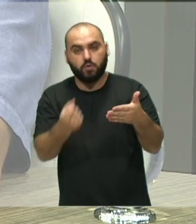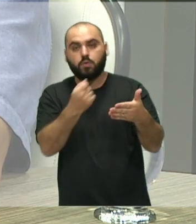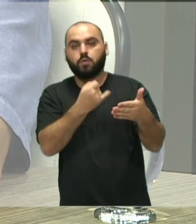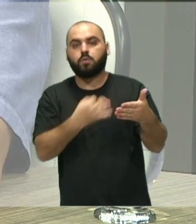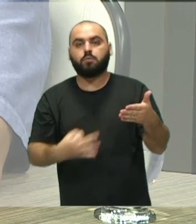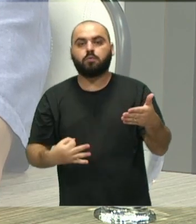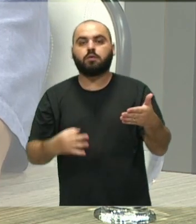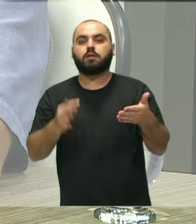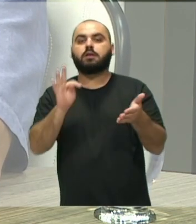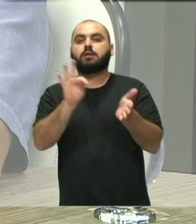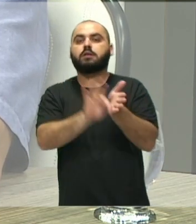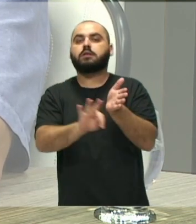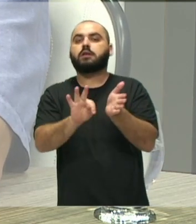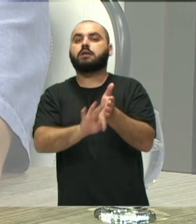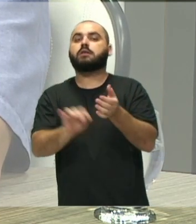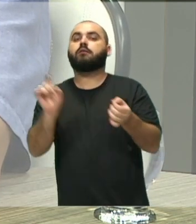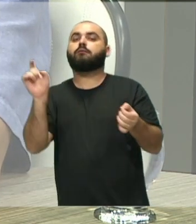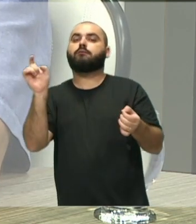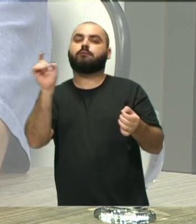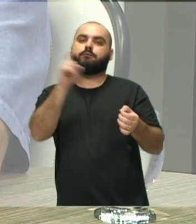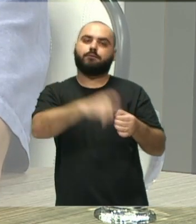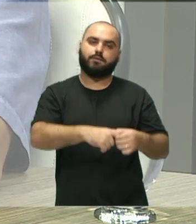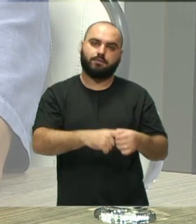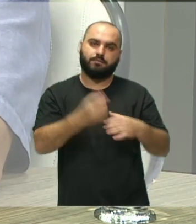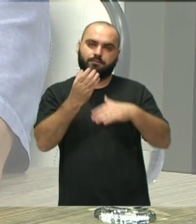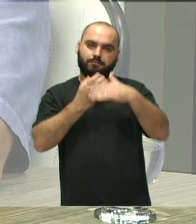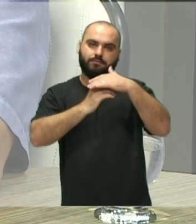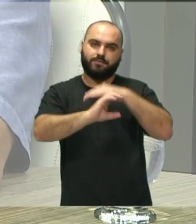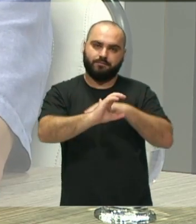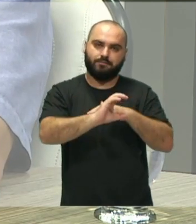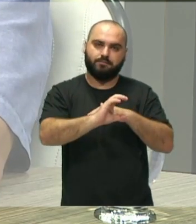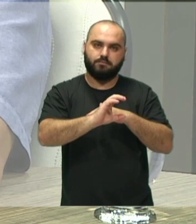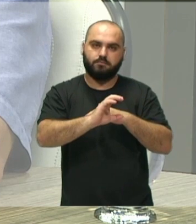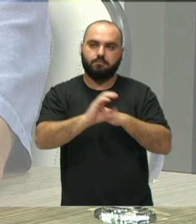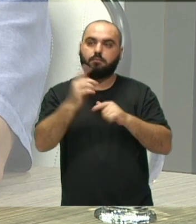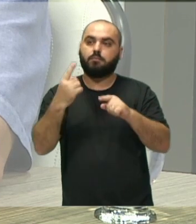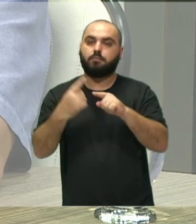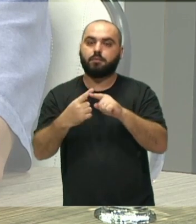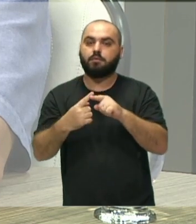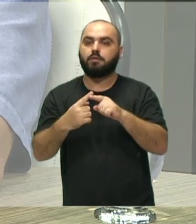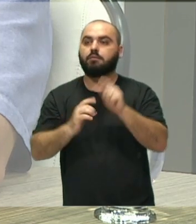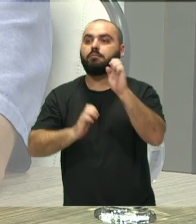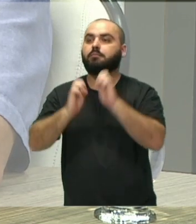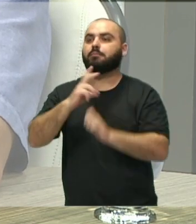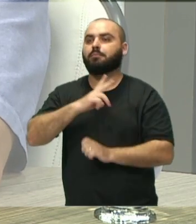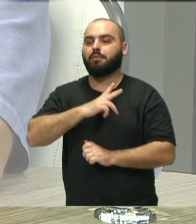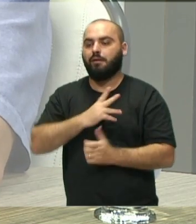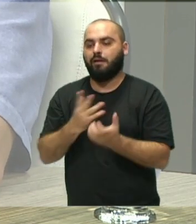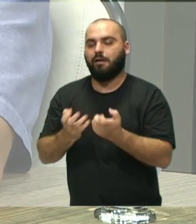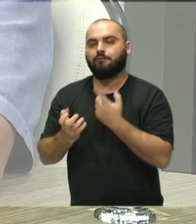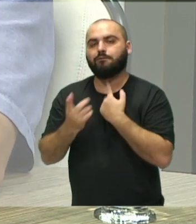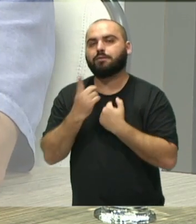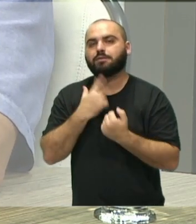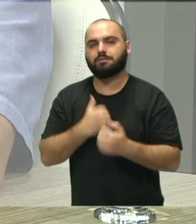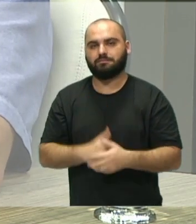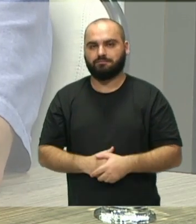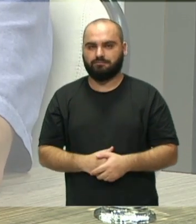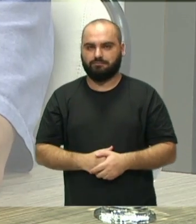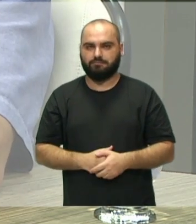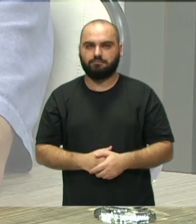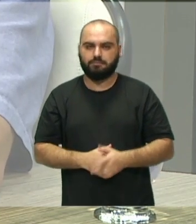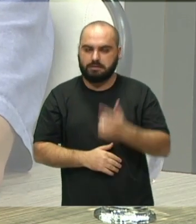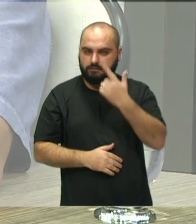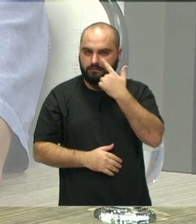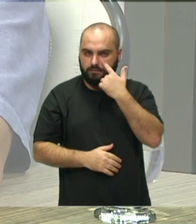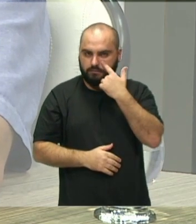taxa de retorno interna dos investimentos que seja atrativa para a iniciativa privada. Em um cenário